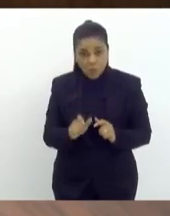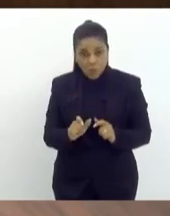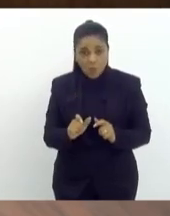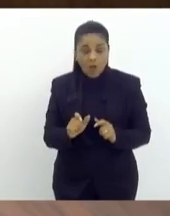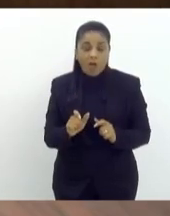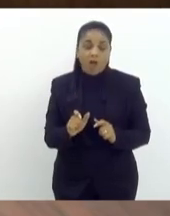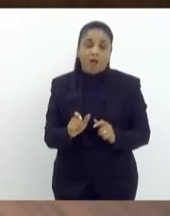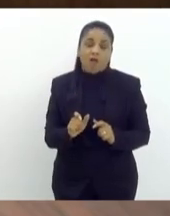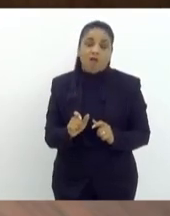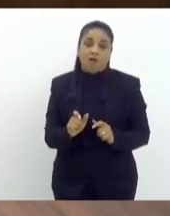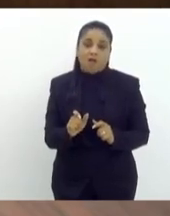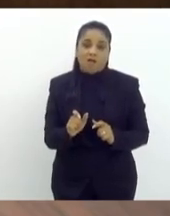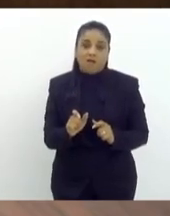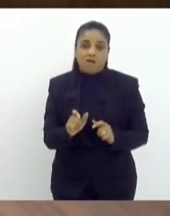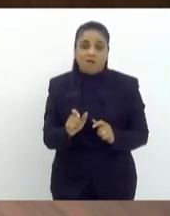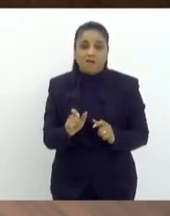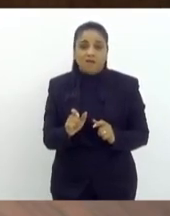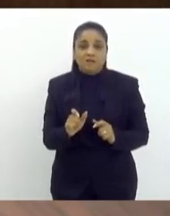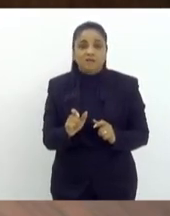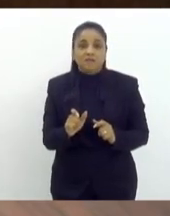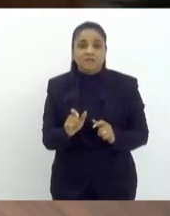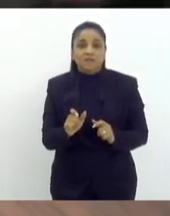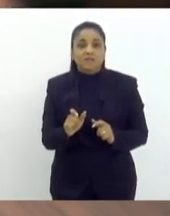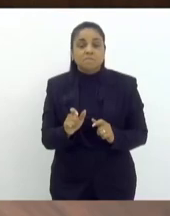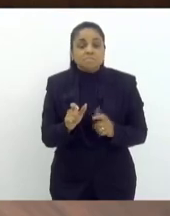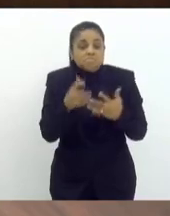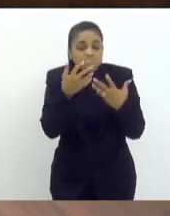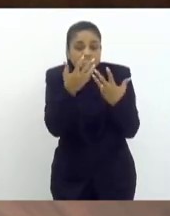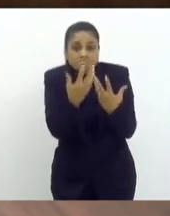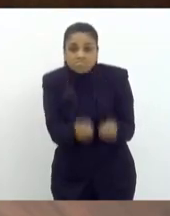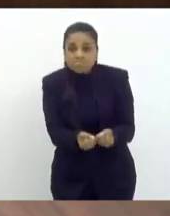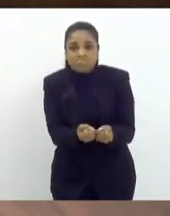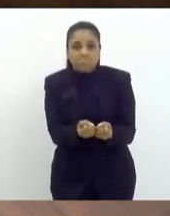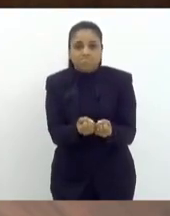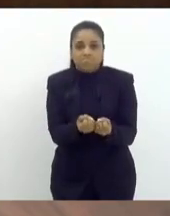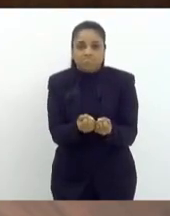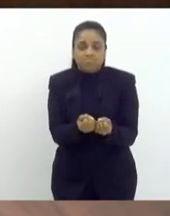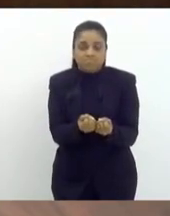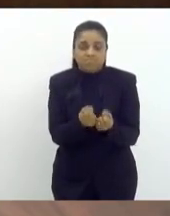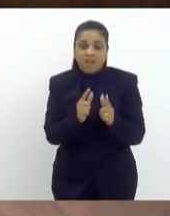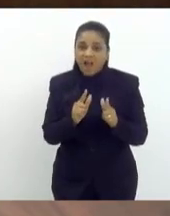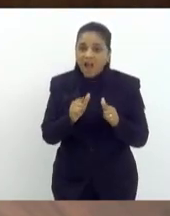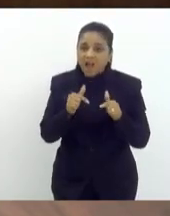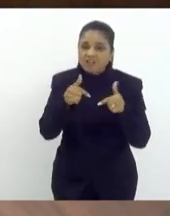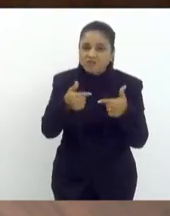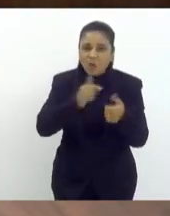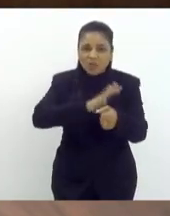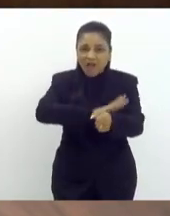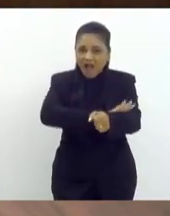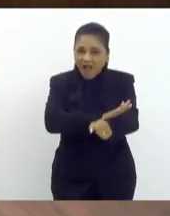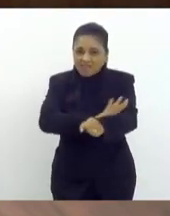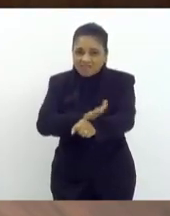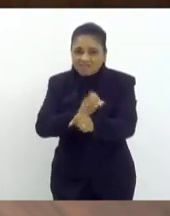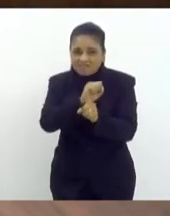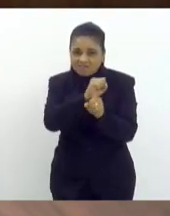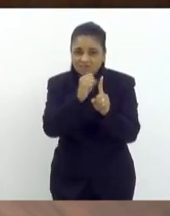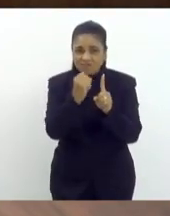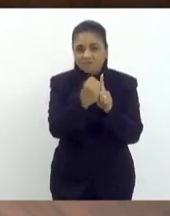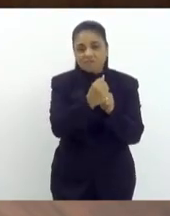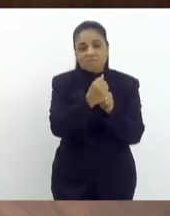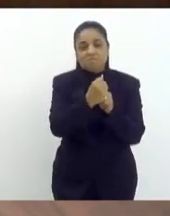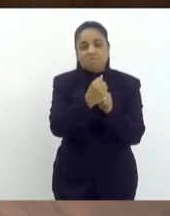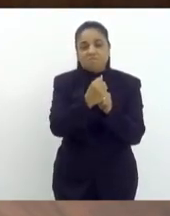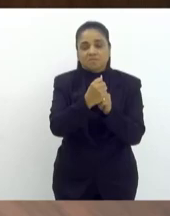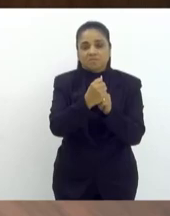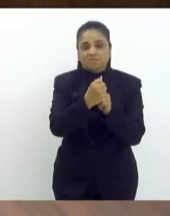ou fazer a gente permitir ações racistas na nossa sociedade Principalmente